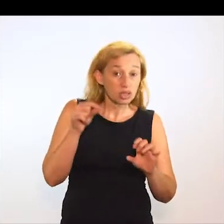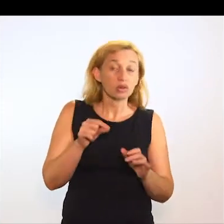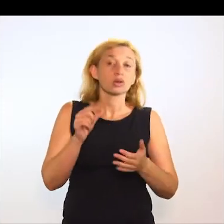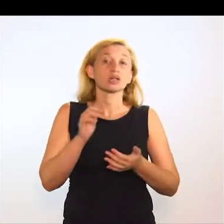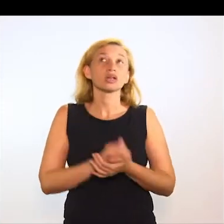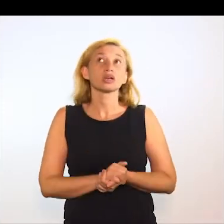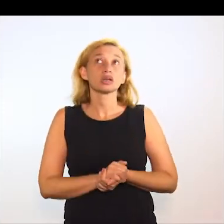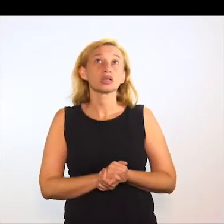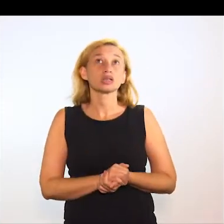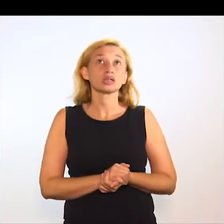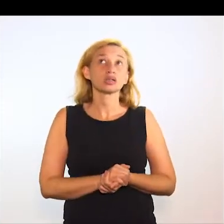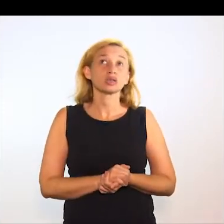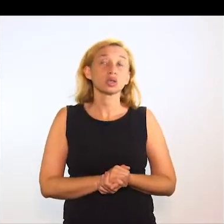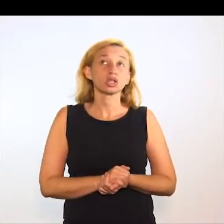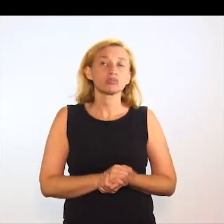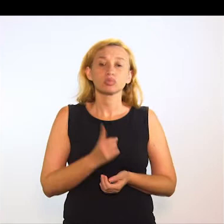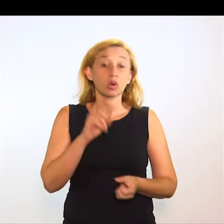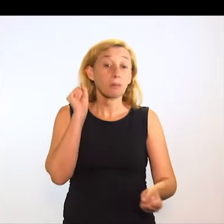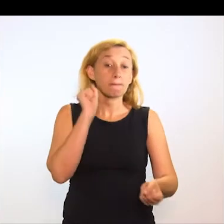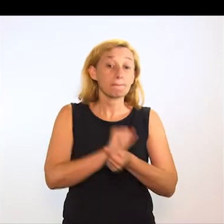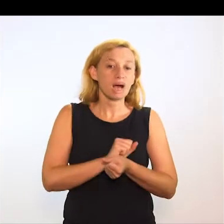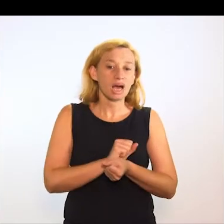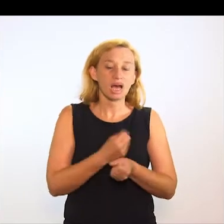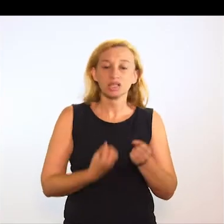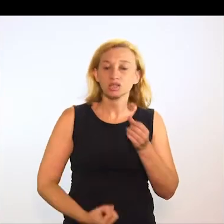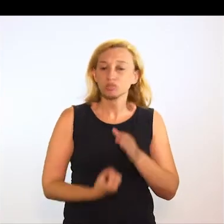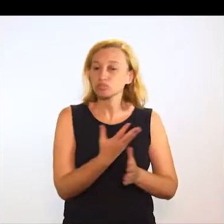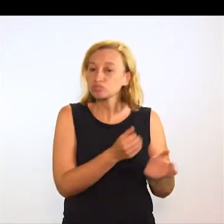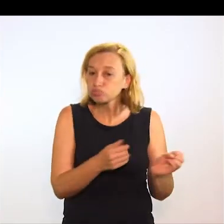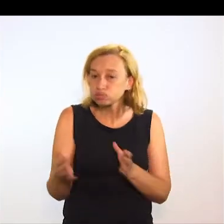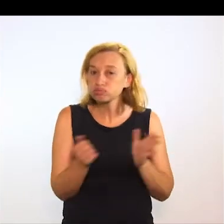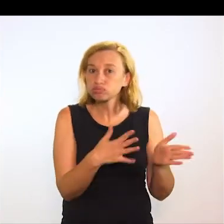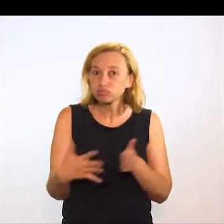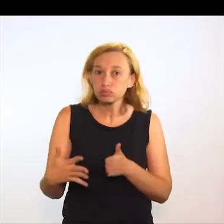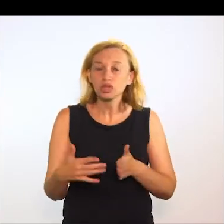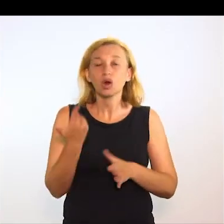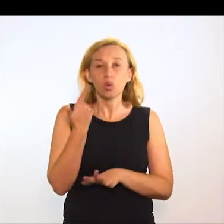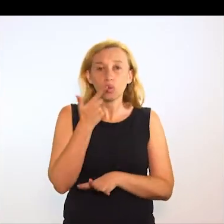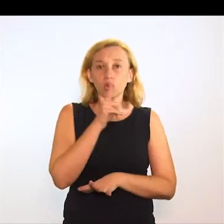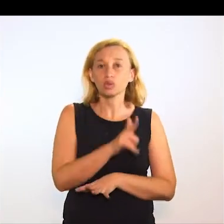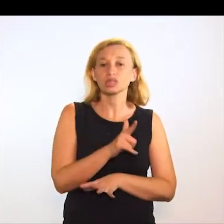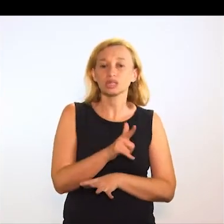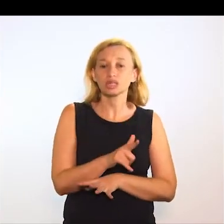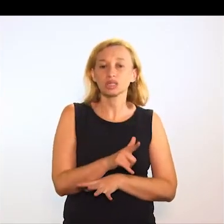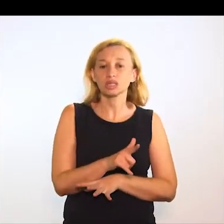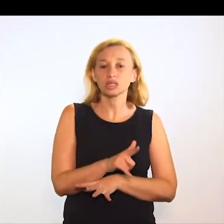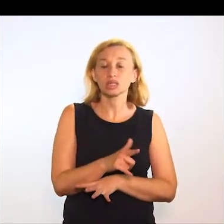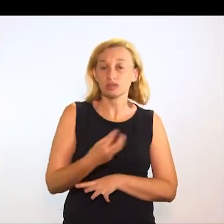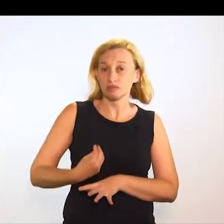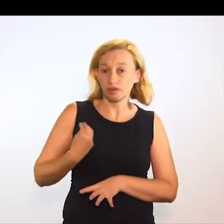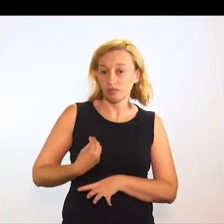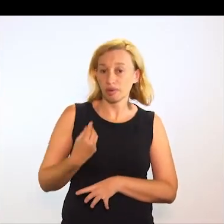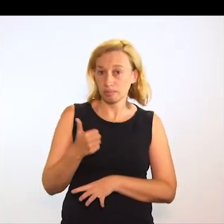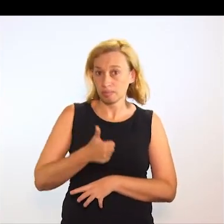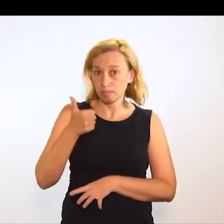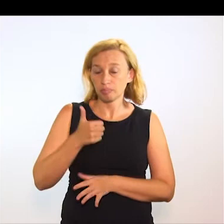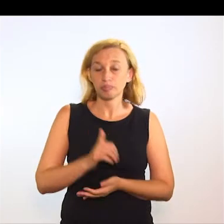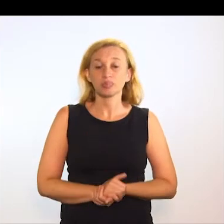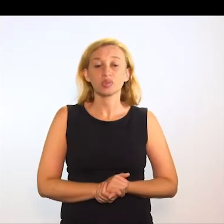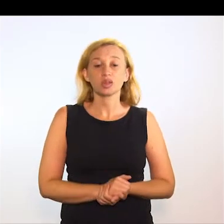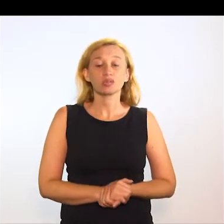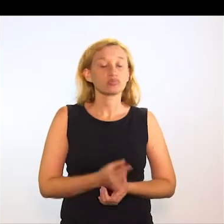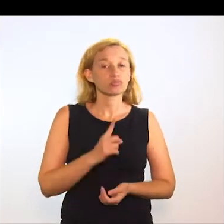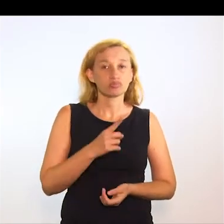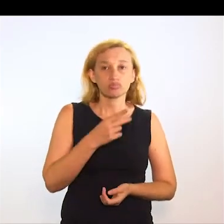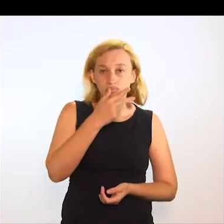mulheres empreendedoras, né? Que a gente não parasse de produzir, que a gente conseguisse